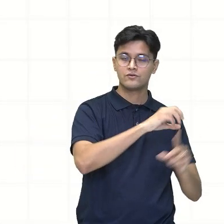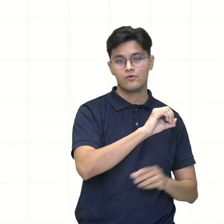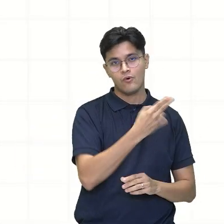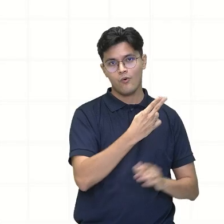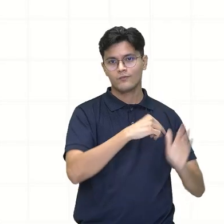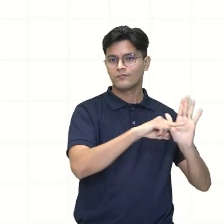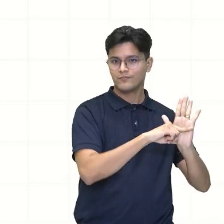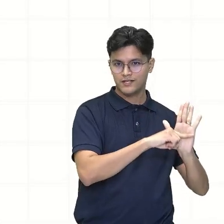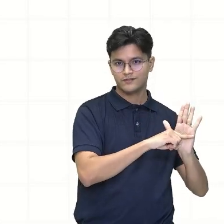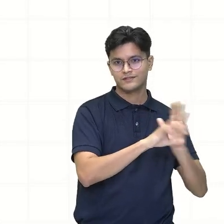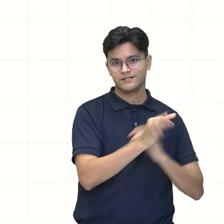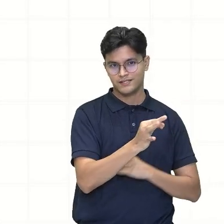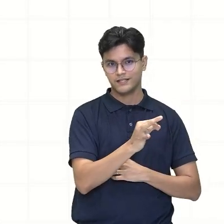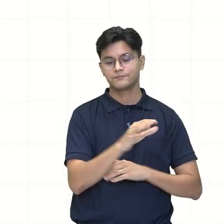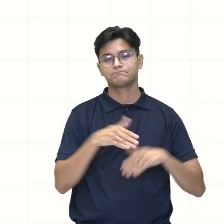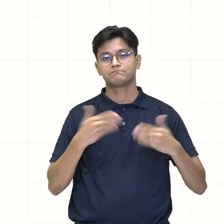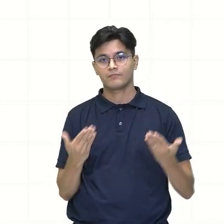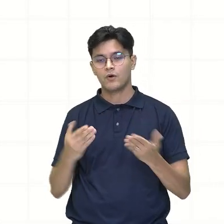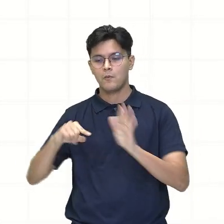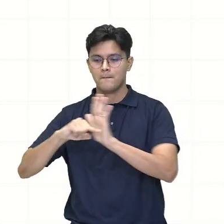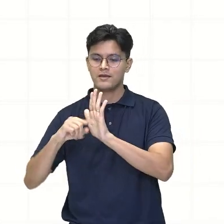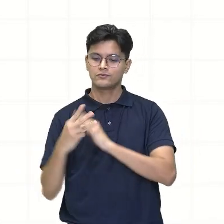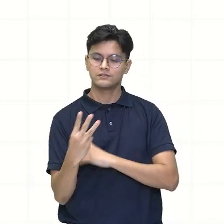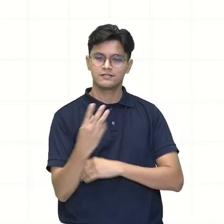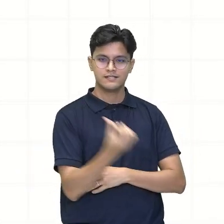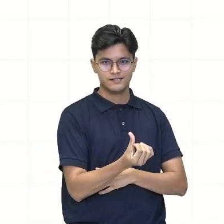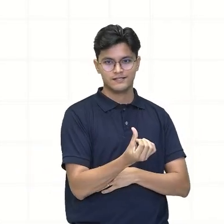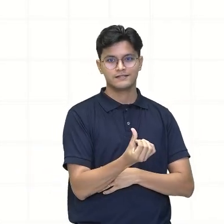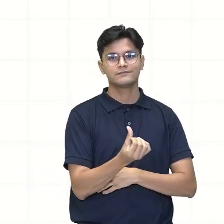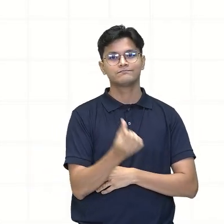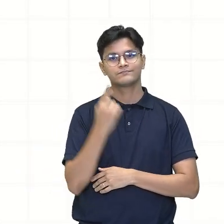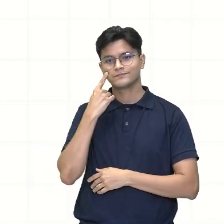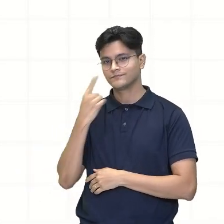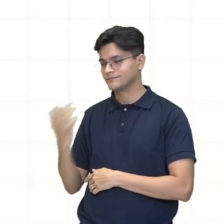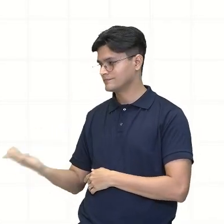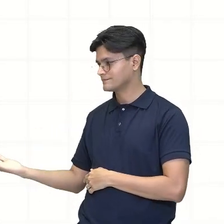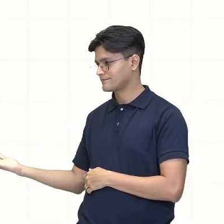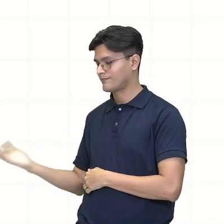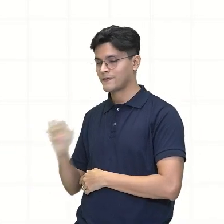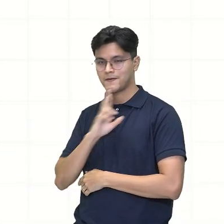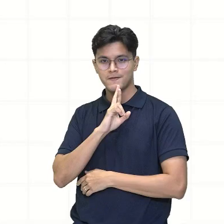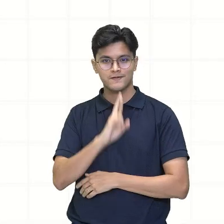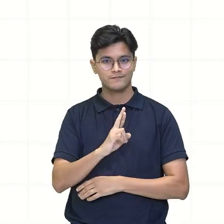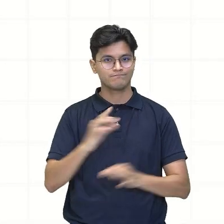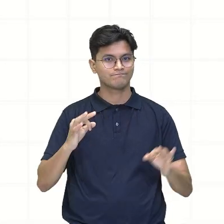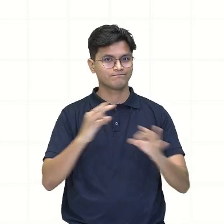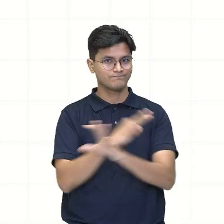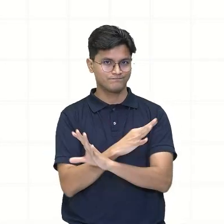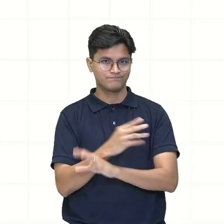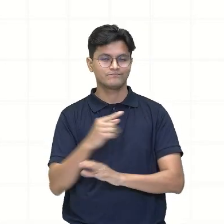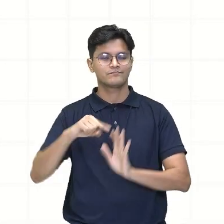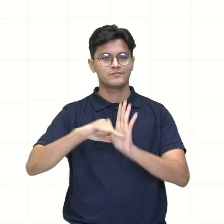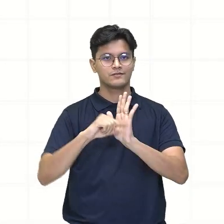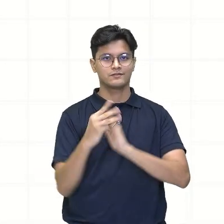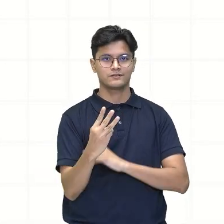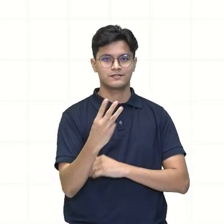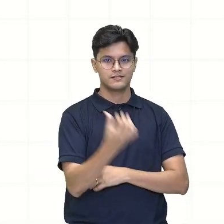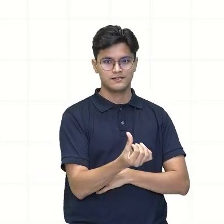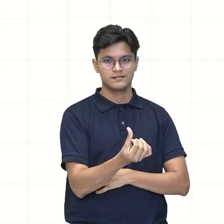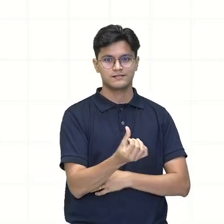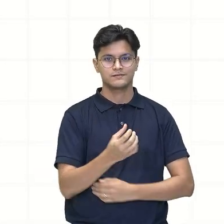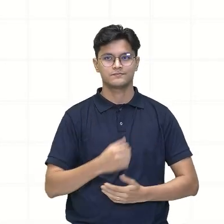mais 12, que é 36. Então, o resultado dessa operação é menos 36.